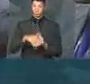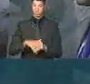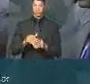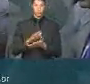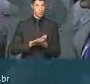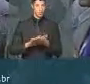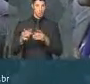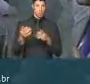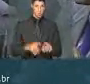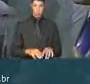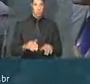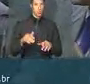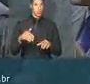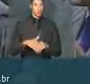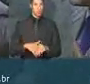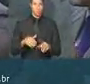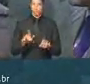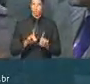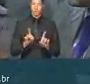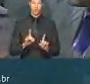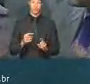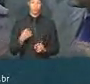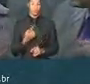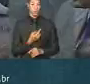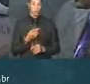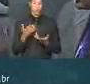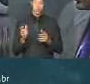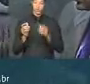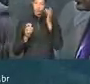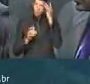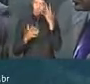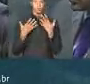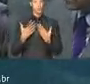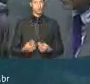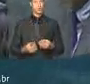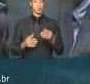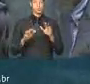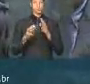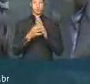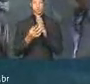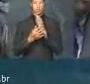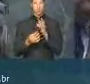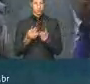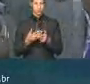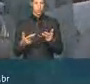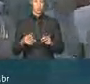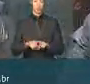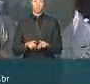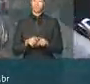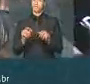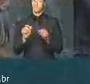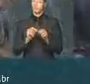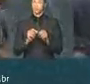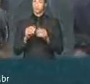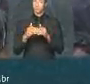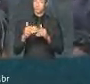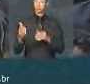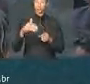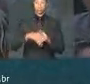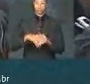nada contra votar a resolução senhor presidente nós somos favoráveis a votar a resolução e passar a votar